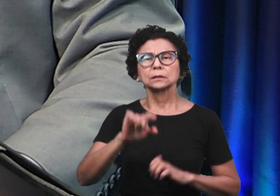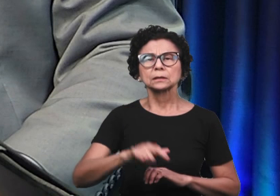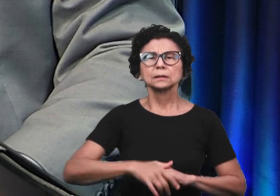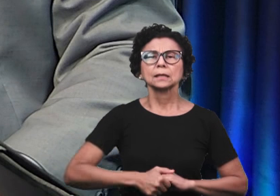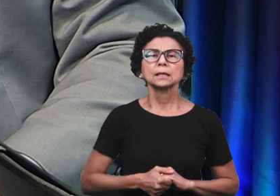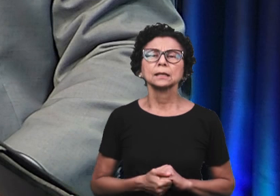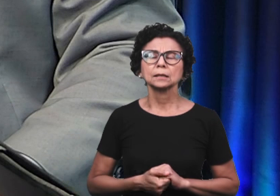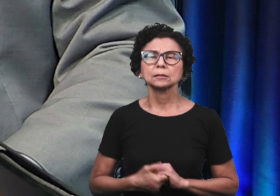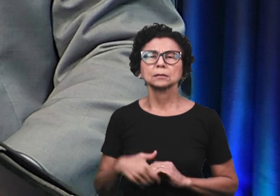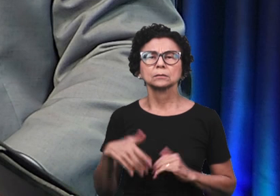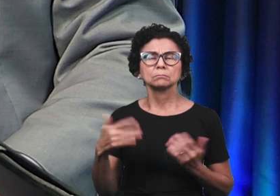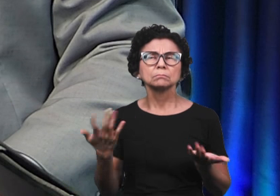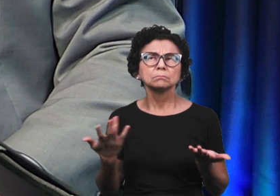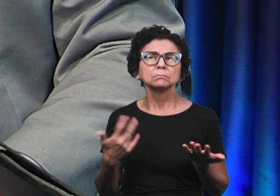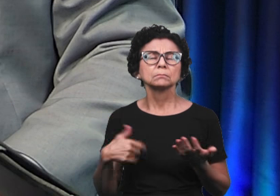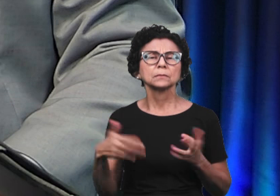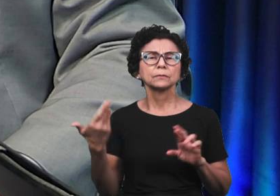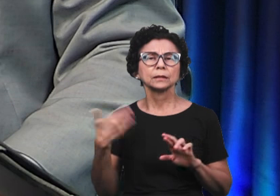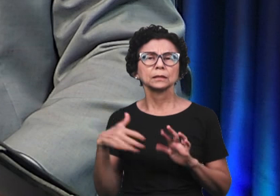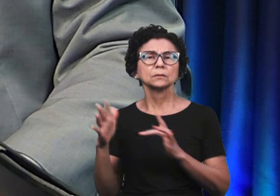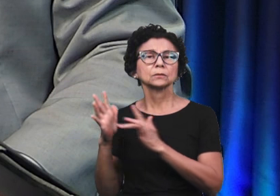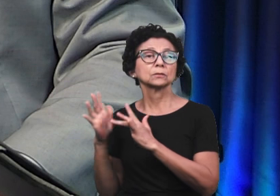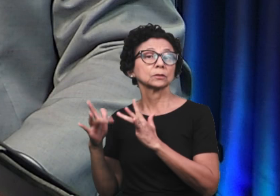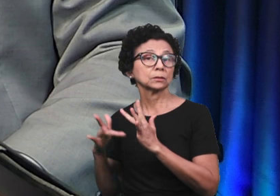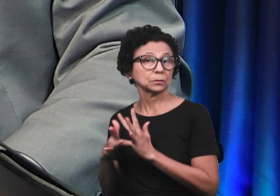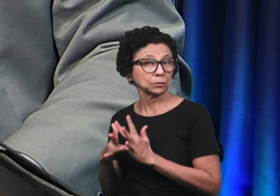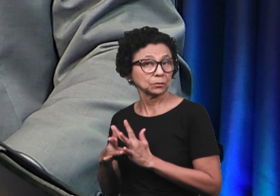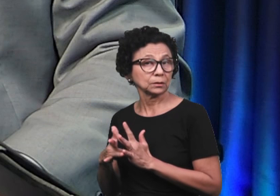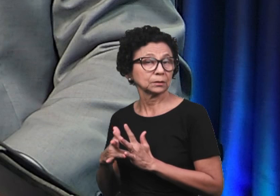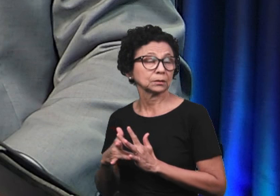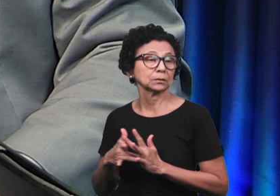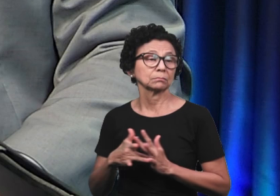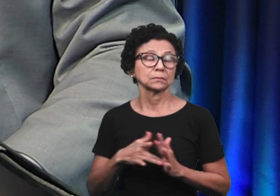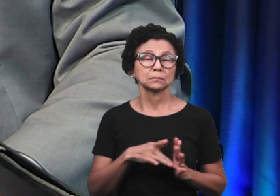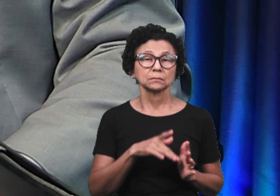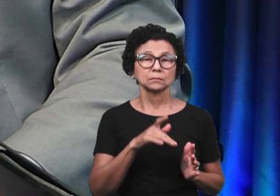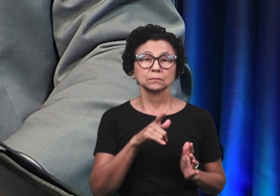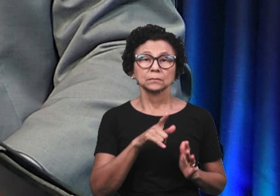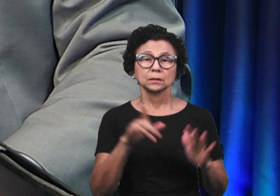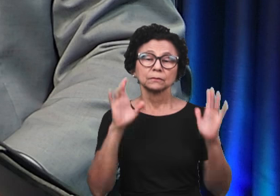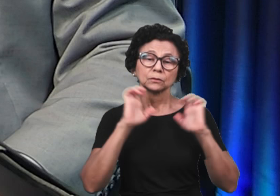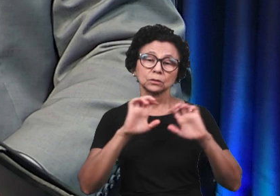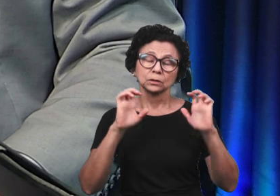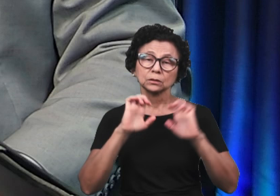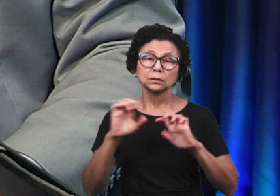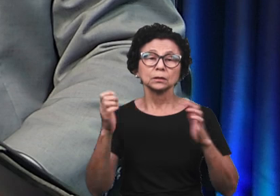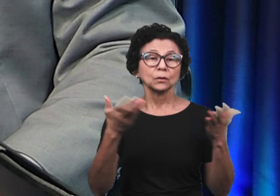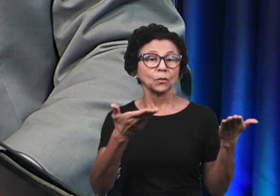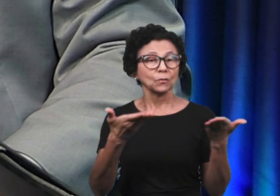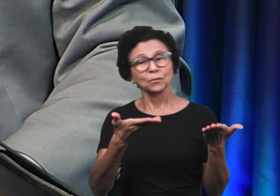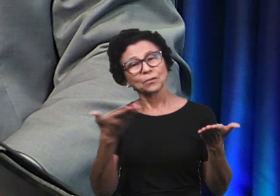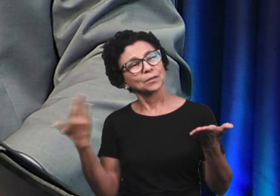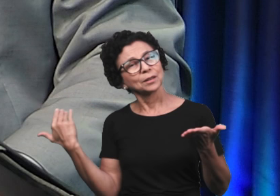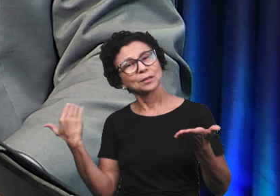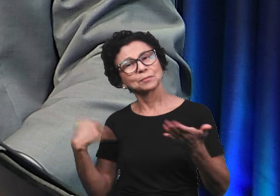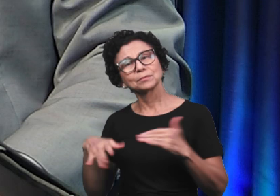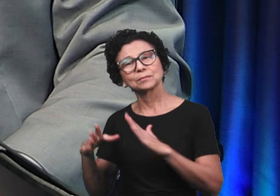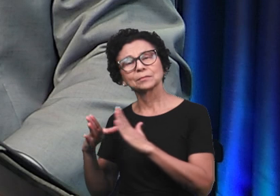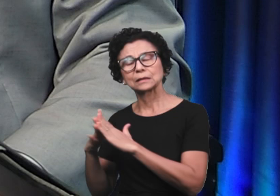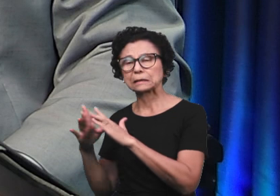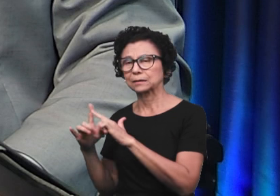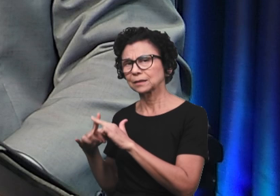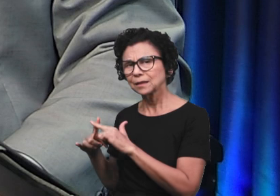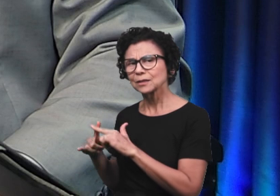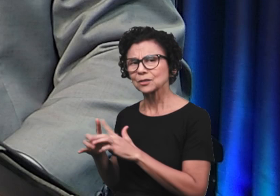podem observar que as pessoas nos evangelizam, nos fazem um convite, vamos à igreja,